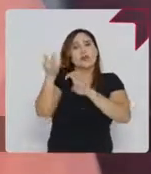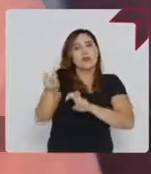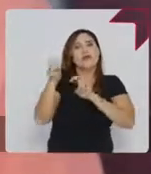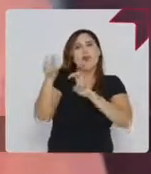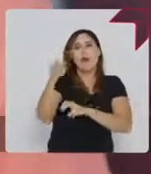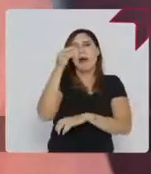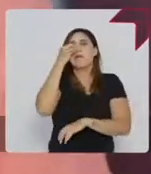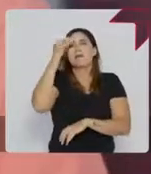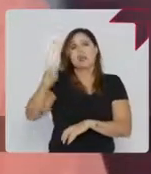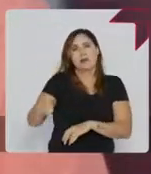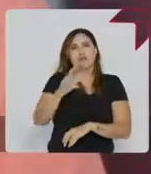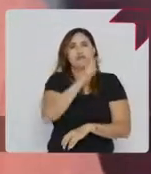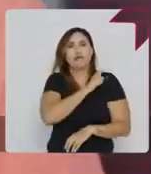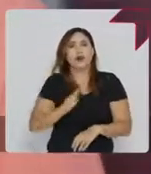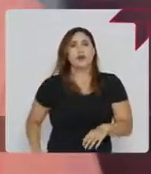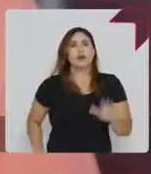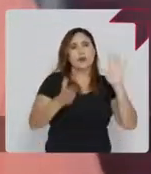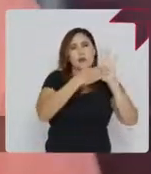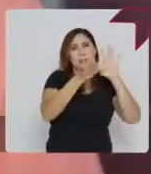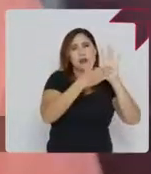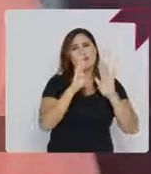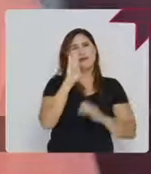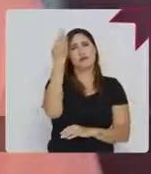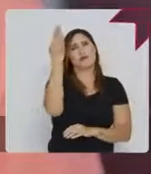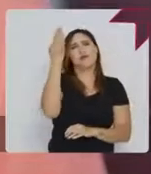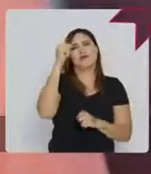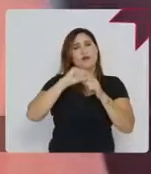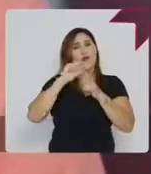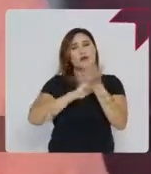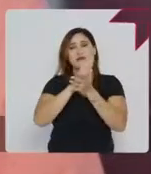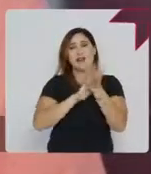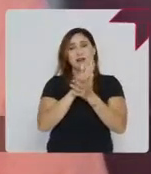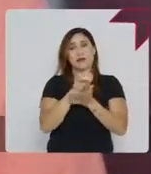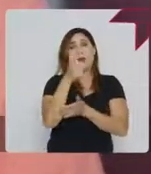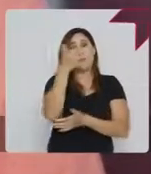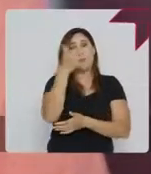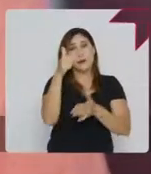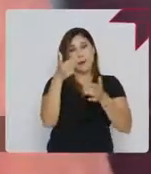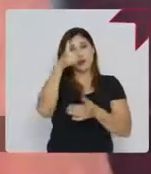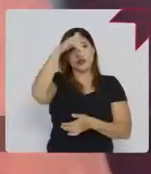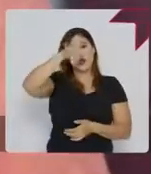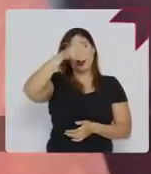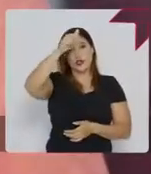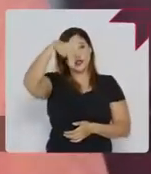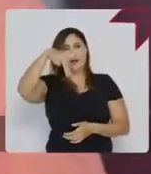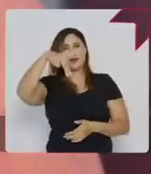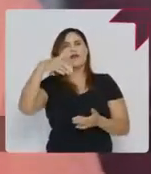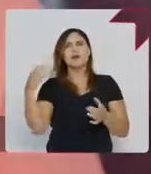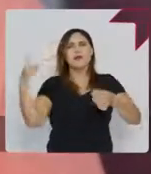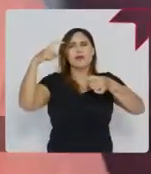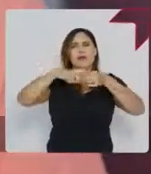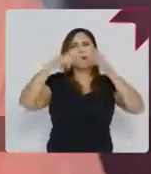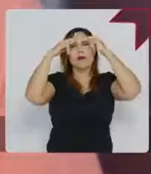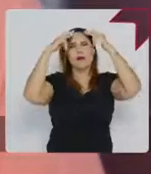rural. É a gestão das promessas não cumpridas. Mas a partir de 1º de janeiro, vamos retomar o